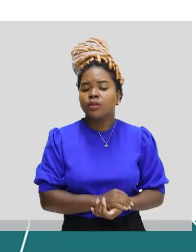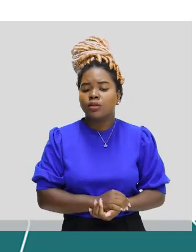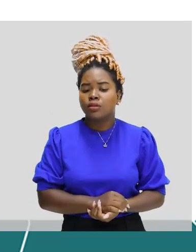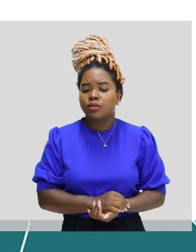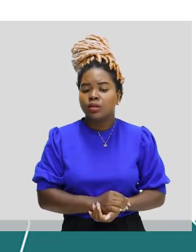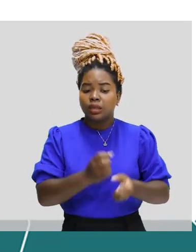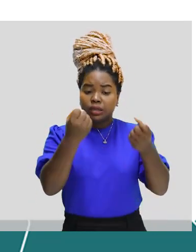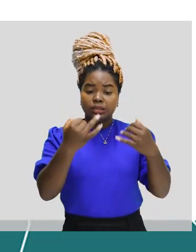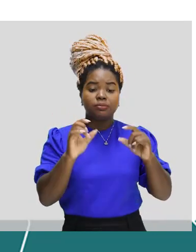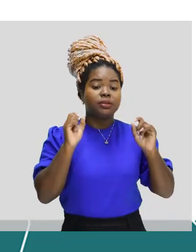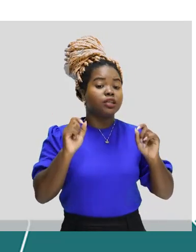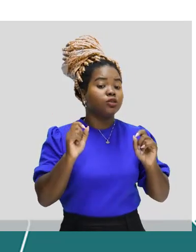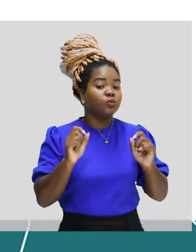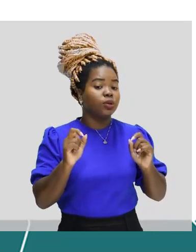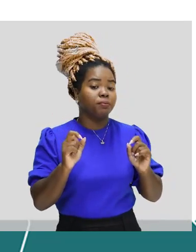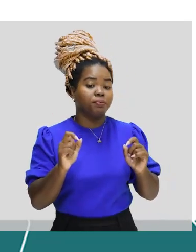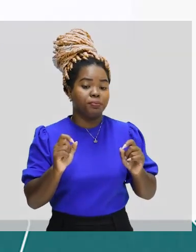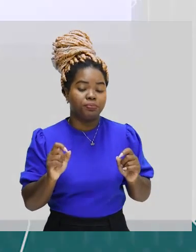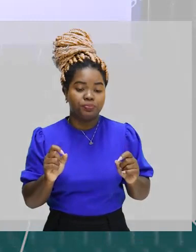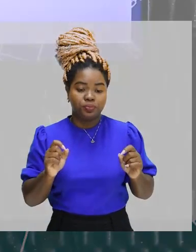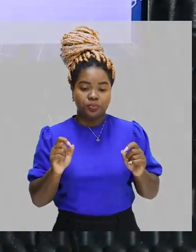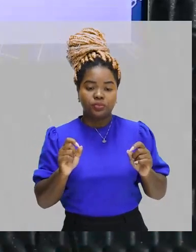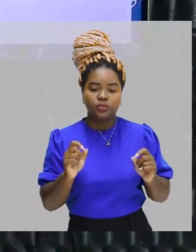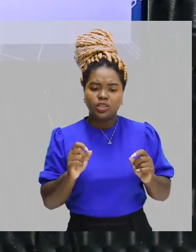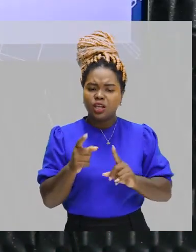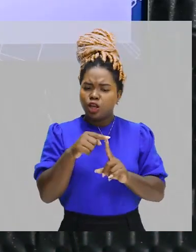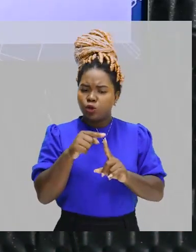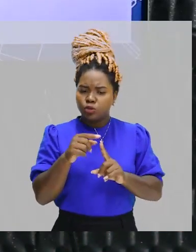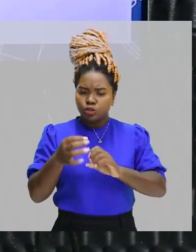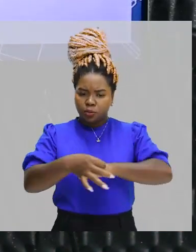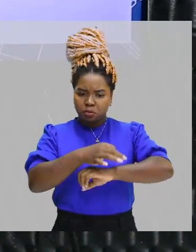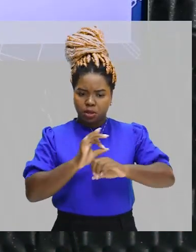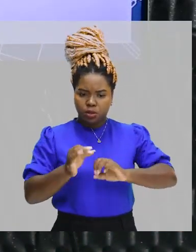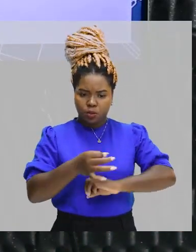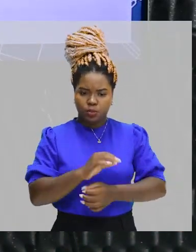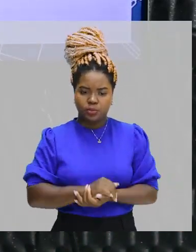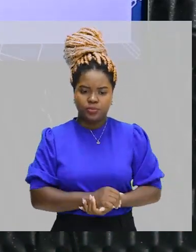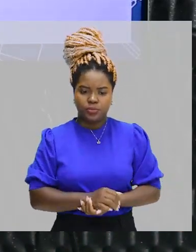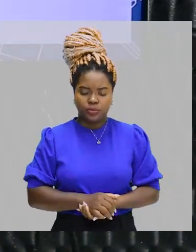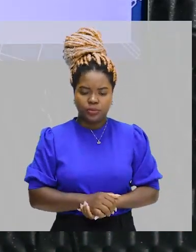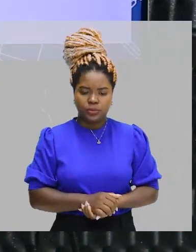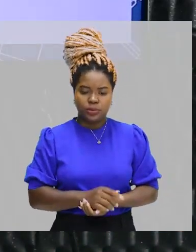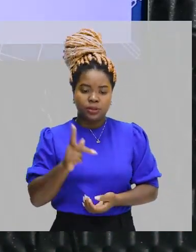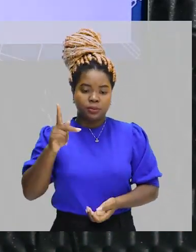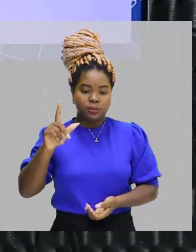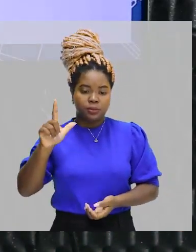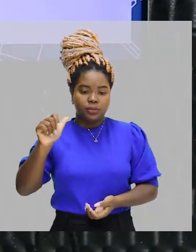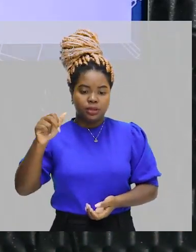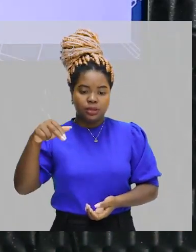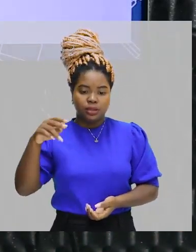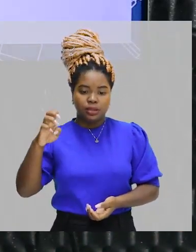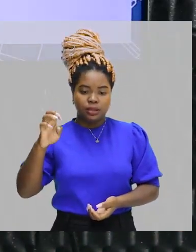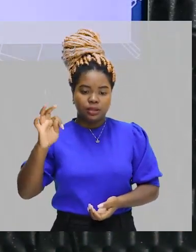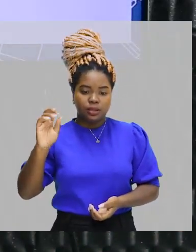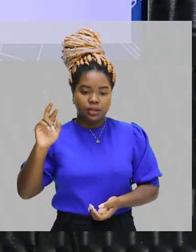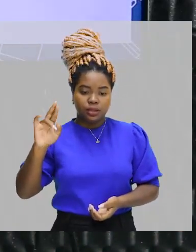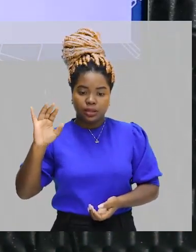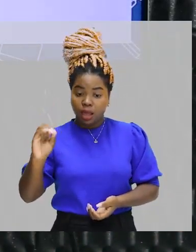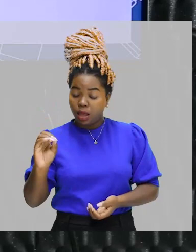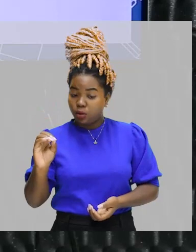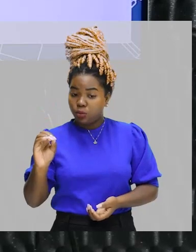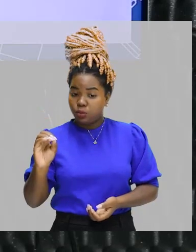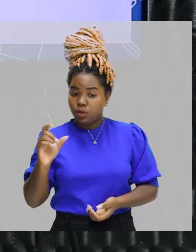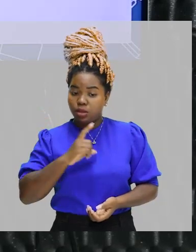O Rutherford ele vai falar ali sobre o modelo atômico, né? É planetário. Então nós temos ali